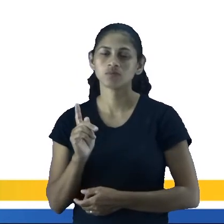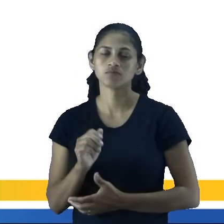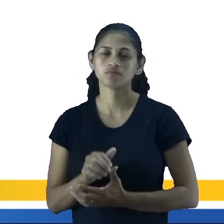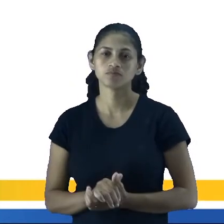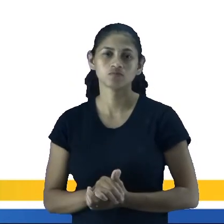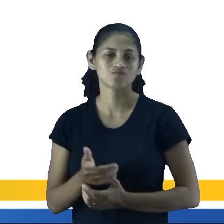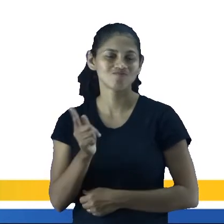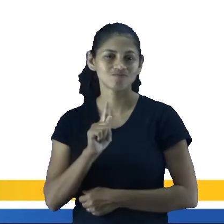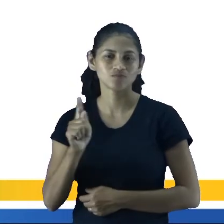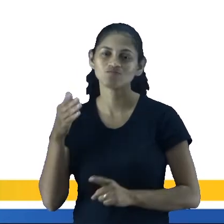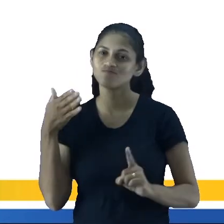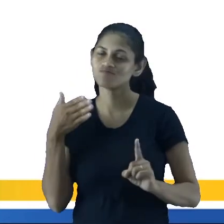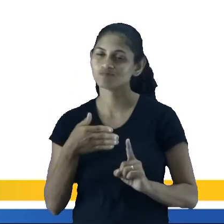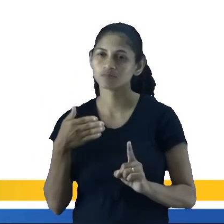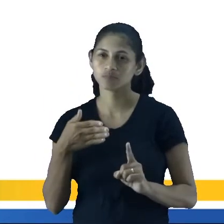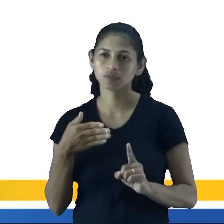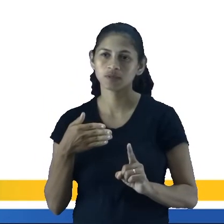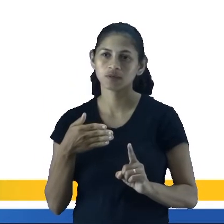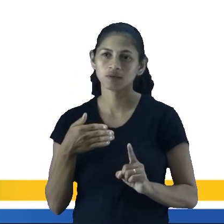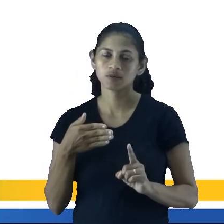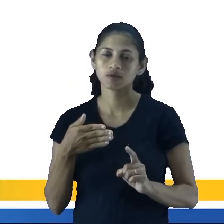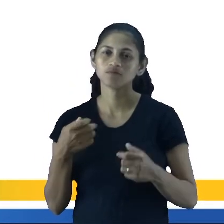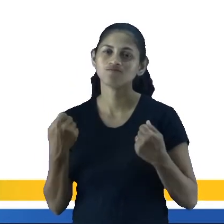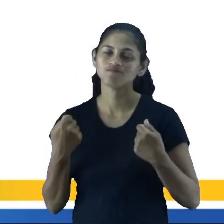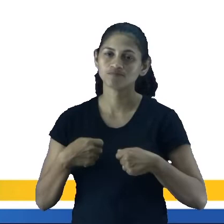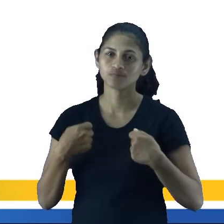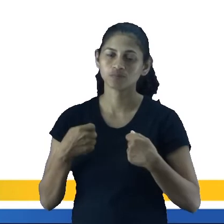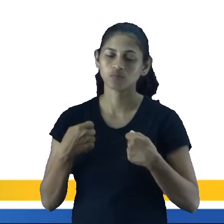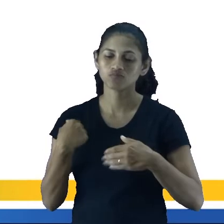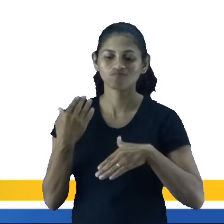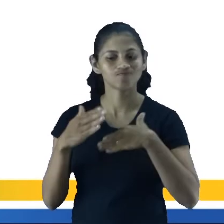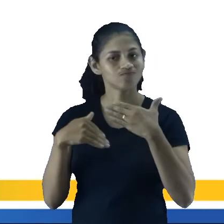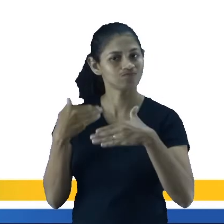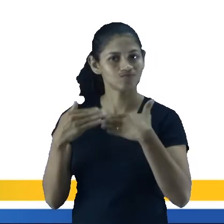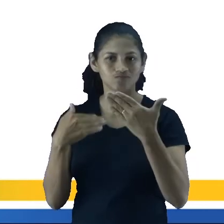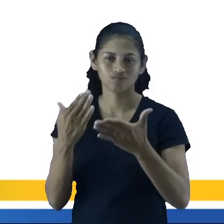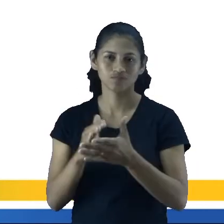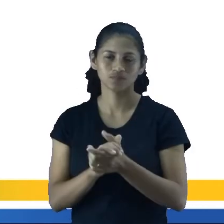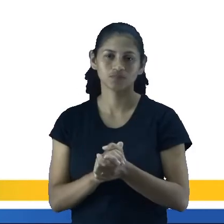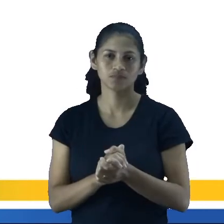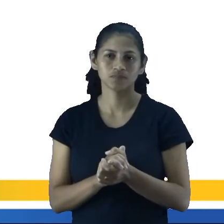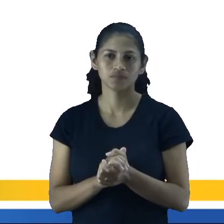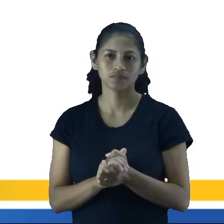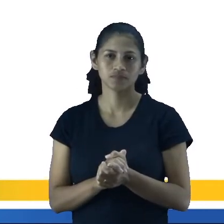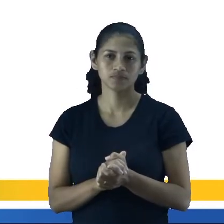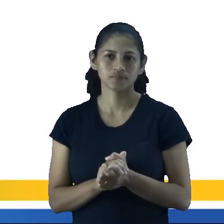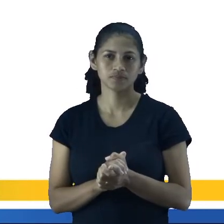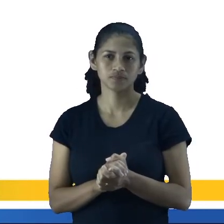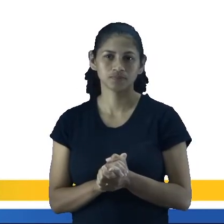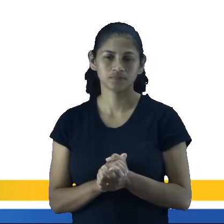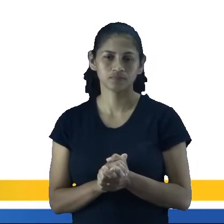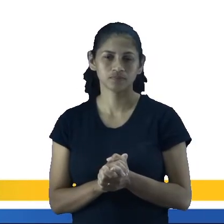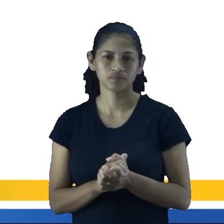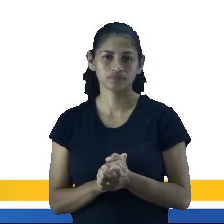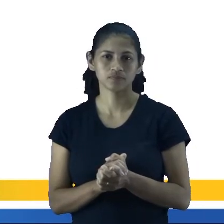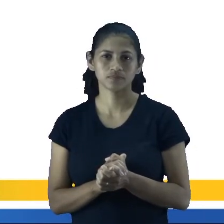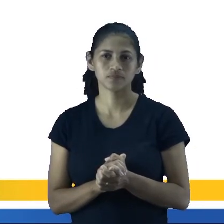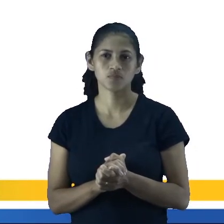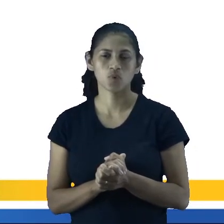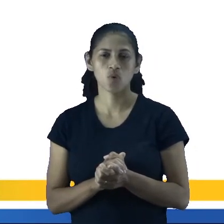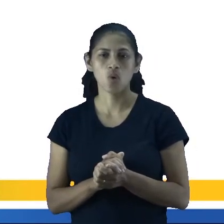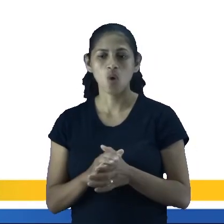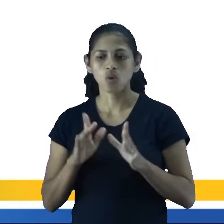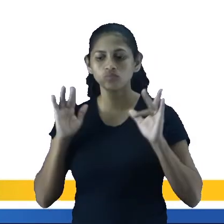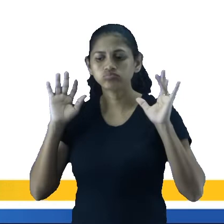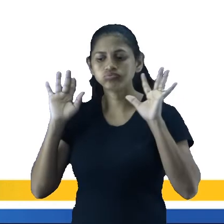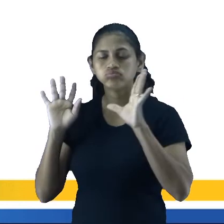ele não representa necessariamente uma forma de desenvolvimento. Quando a urbanização ocorre sem